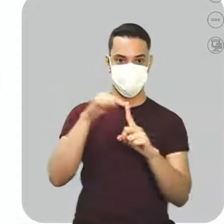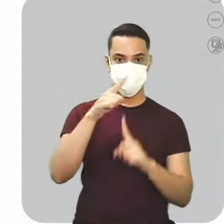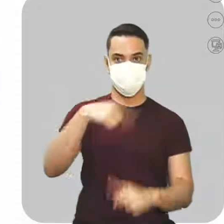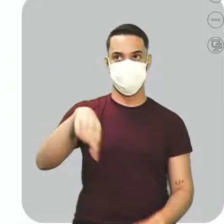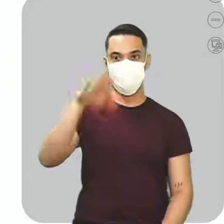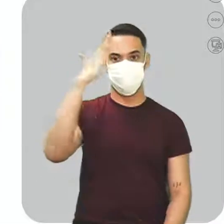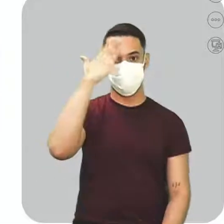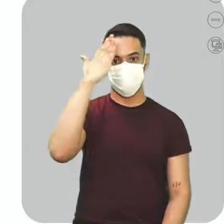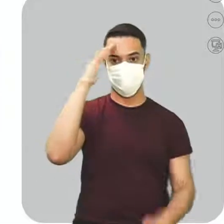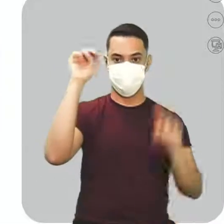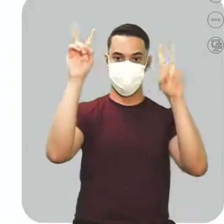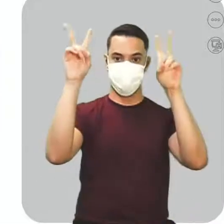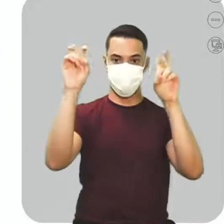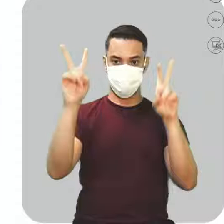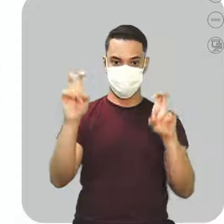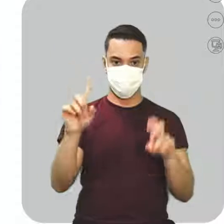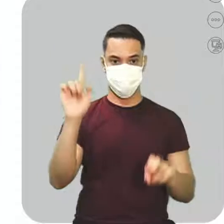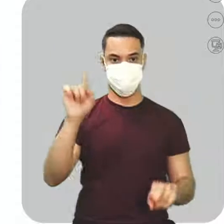que o assunto vai ser no modo